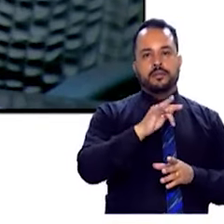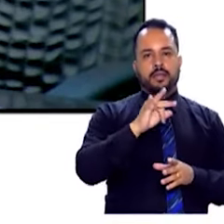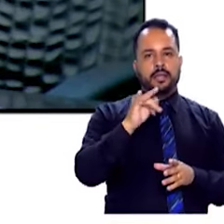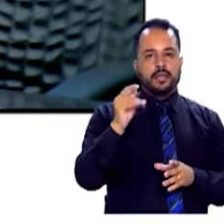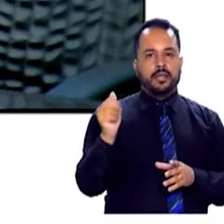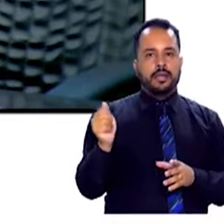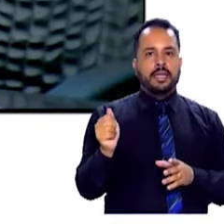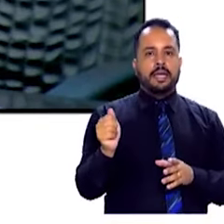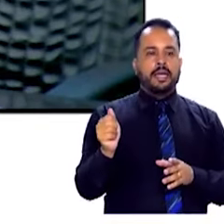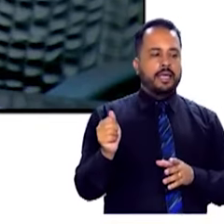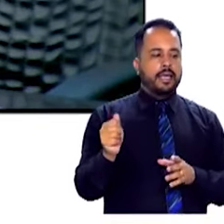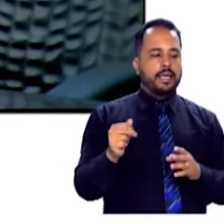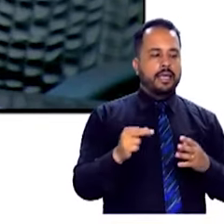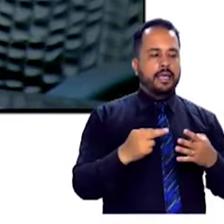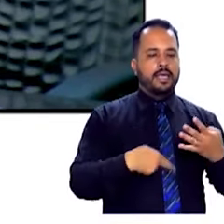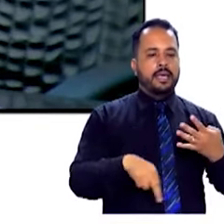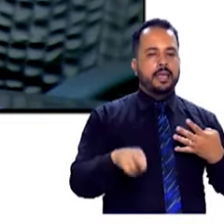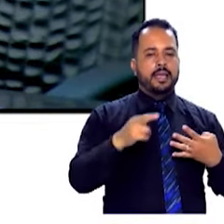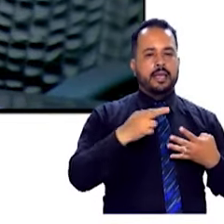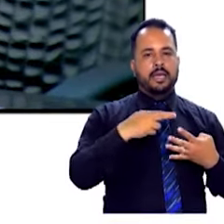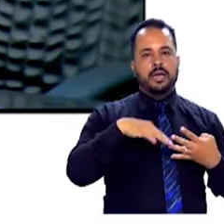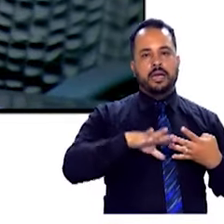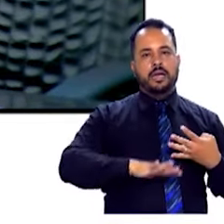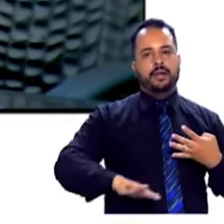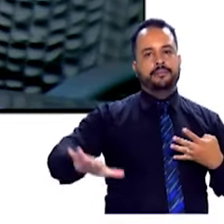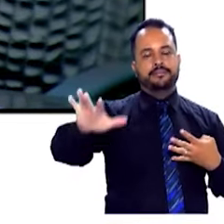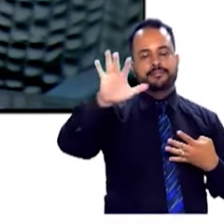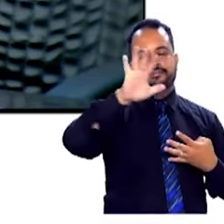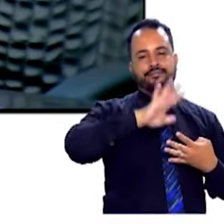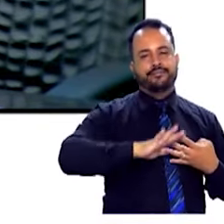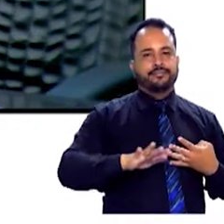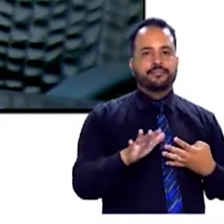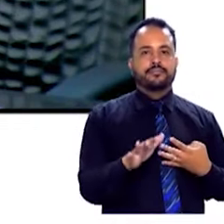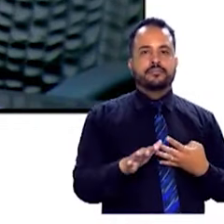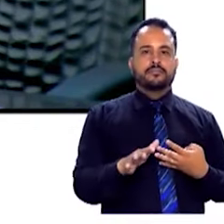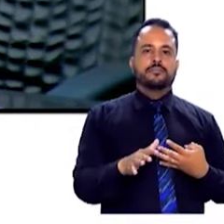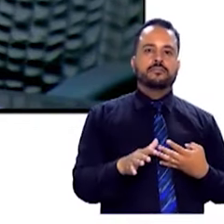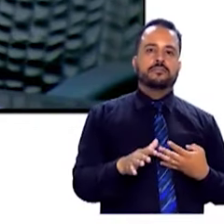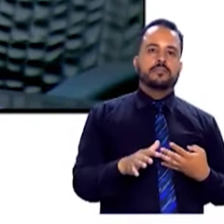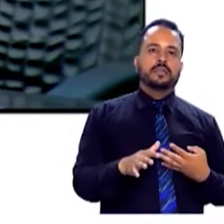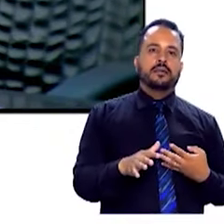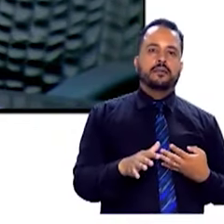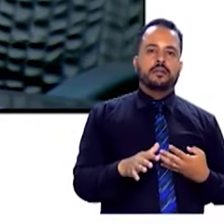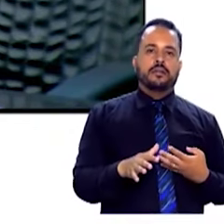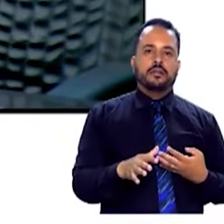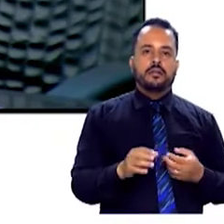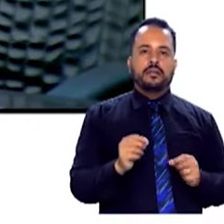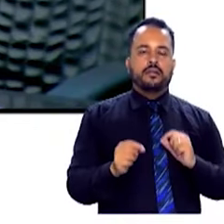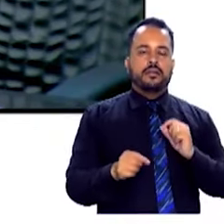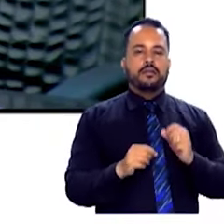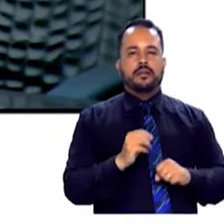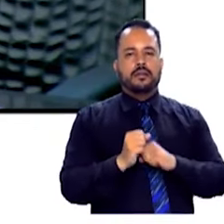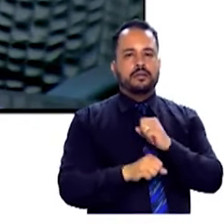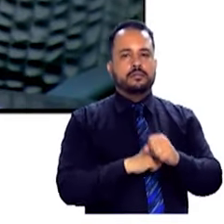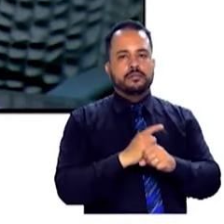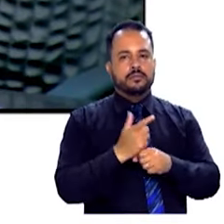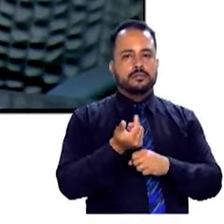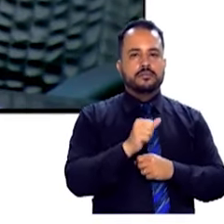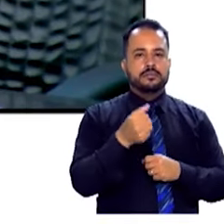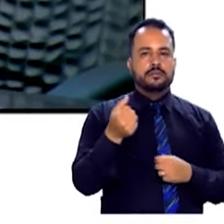experiência Argentina também foi invocada na exposição de motivos da Medida Provisória 2220 de 2001 que criou a